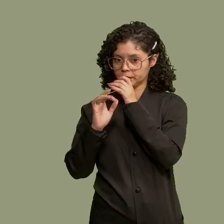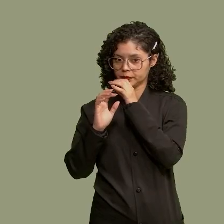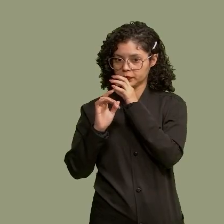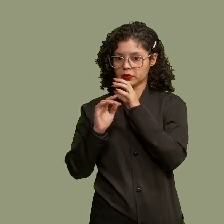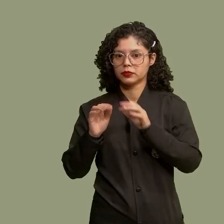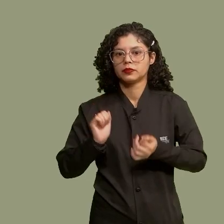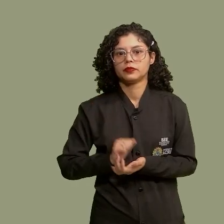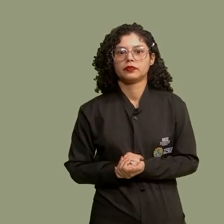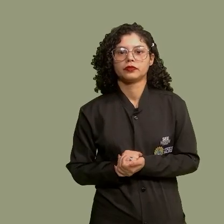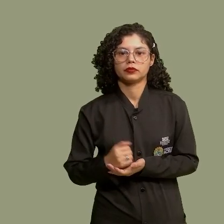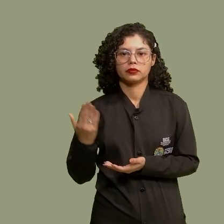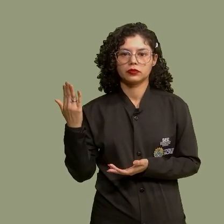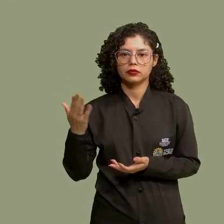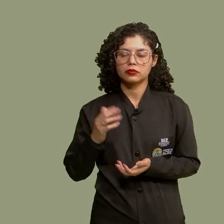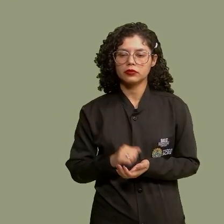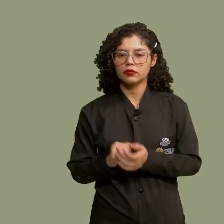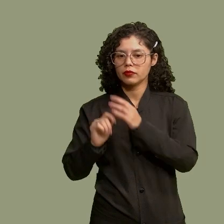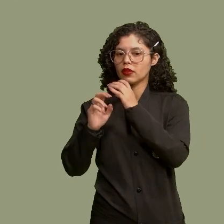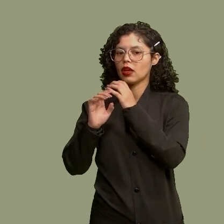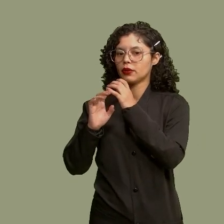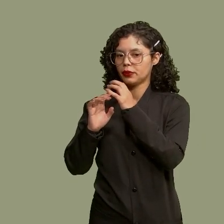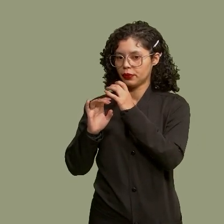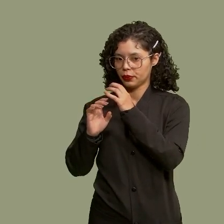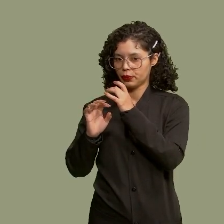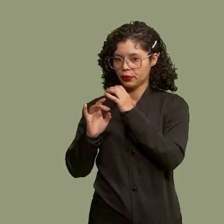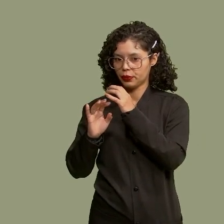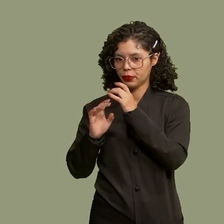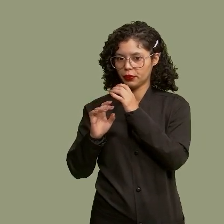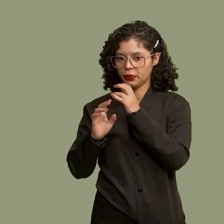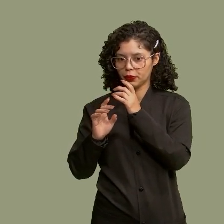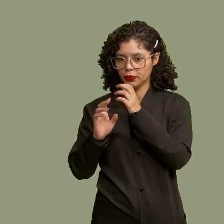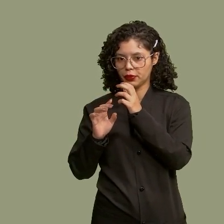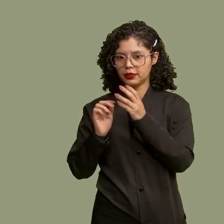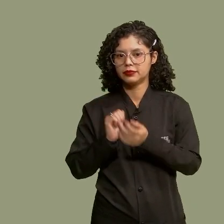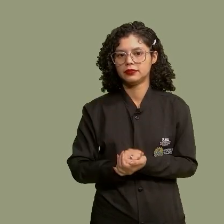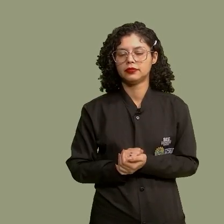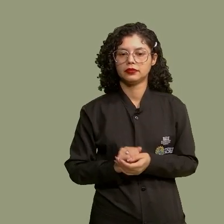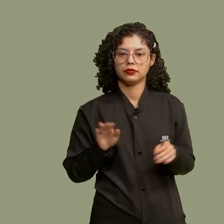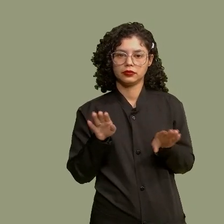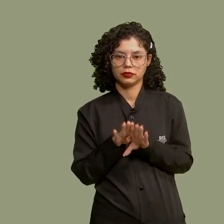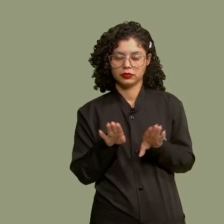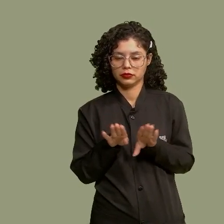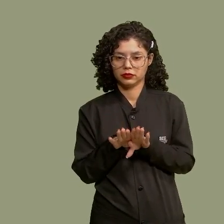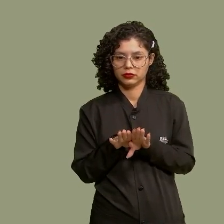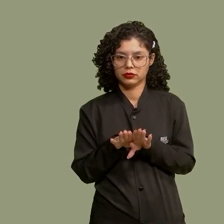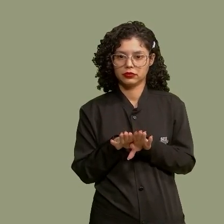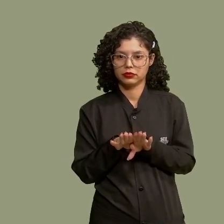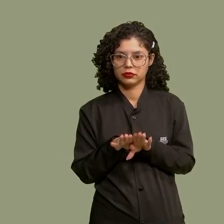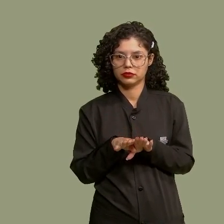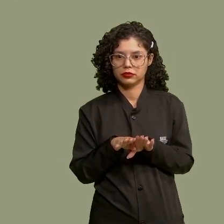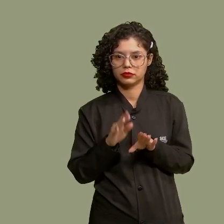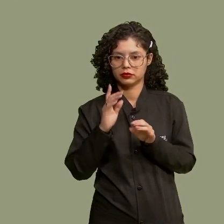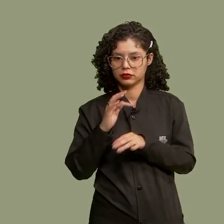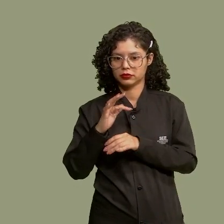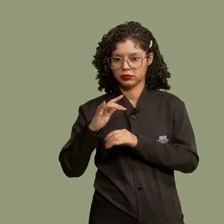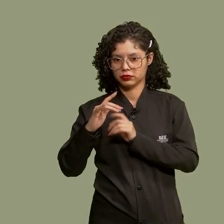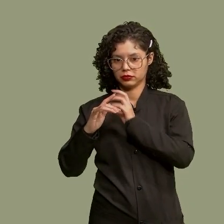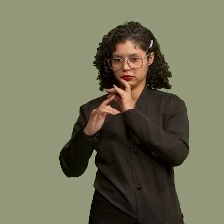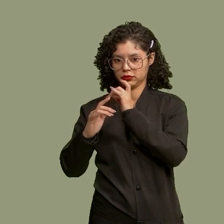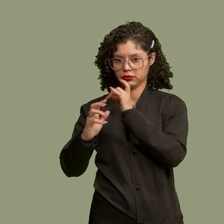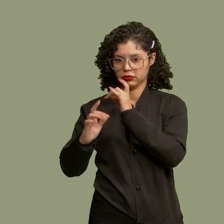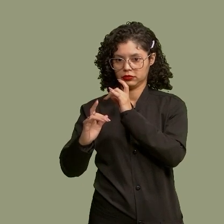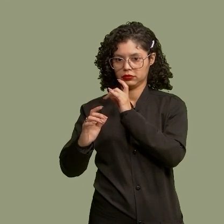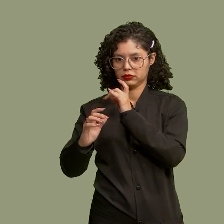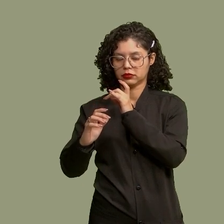sopro, você sopra o ar nela para fazer música e usa os dedos para poder cobrir os buraquinhos e mudar o som,